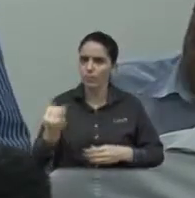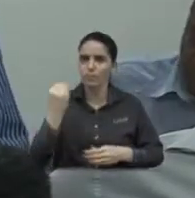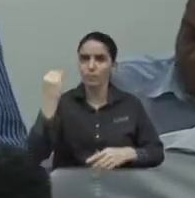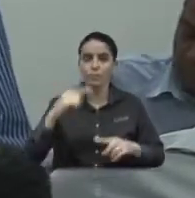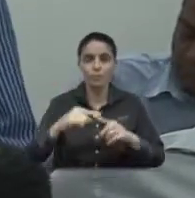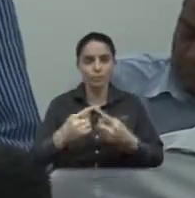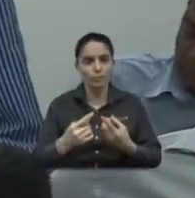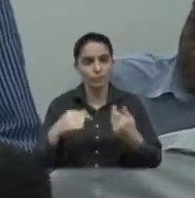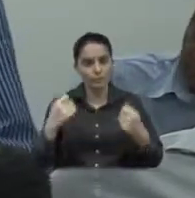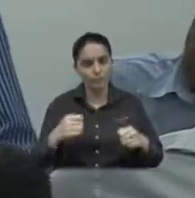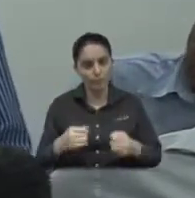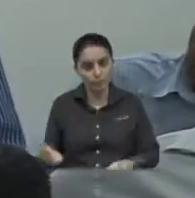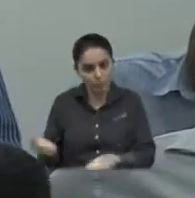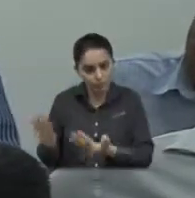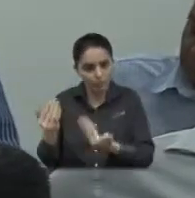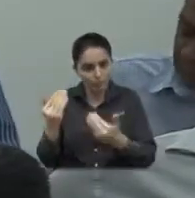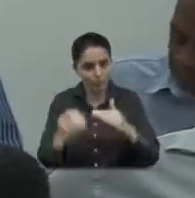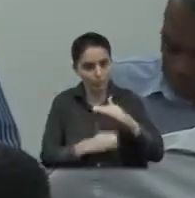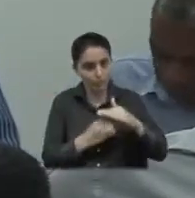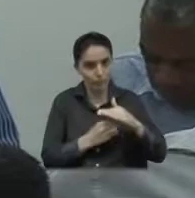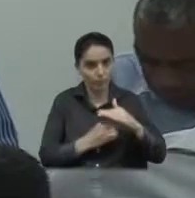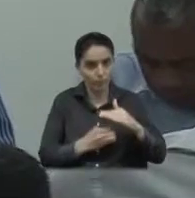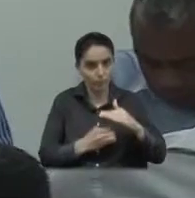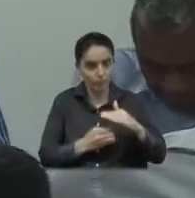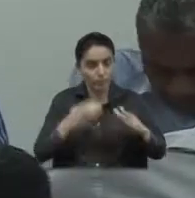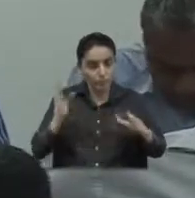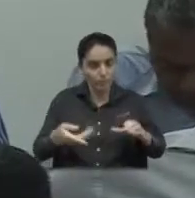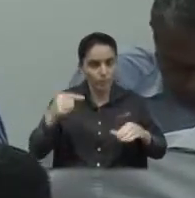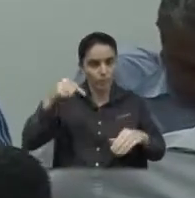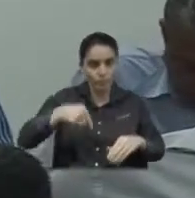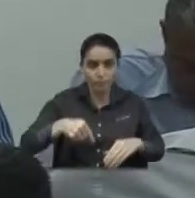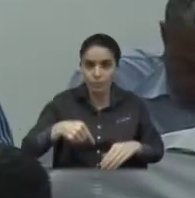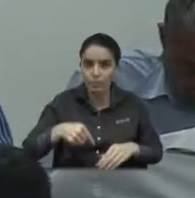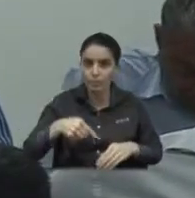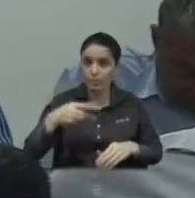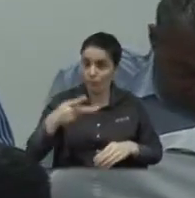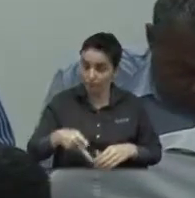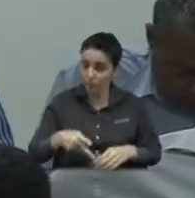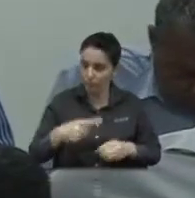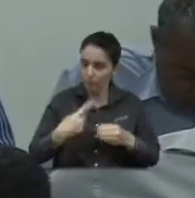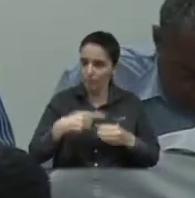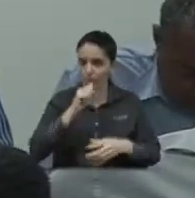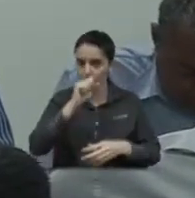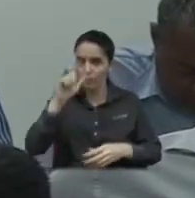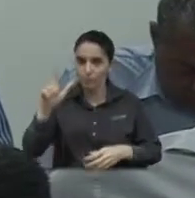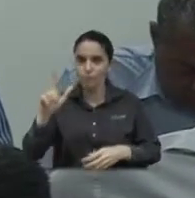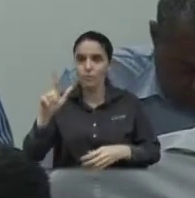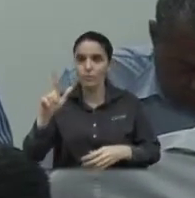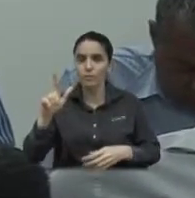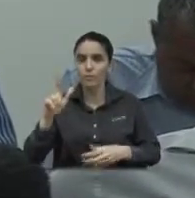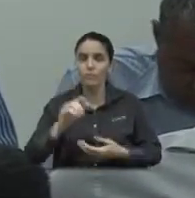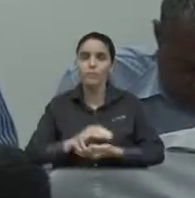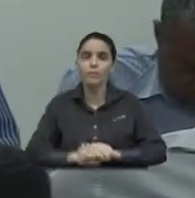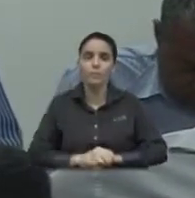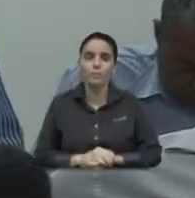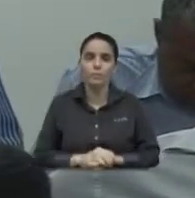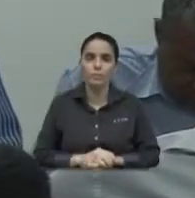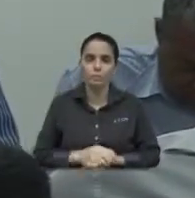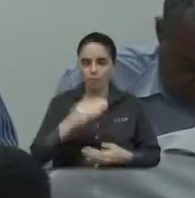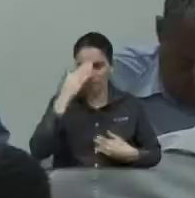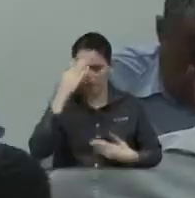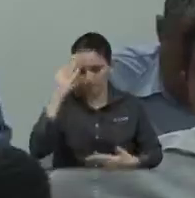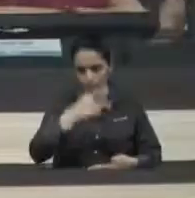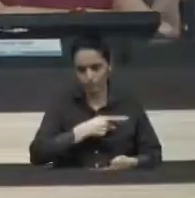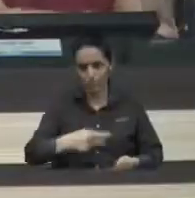vereador Érica, mesmo nessa crise, nessa dificuldade, vamos lá, firme, firme. Obrigado, senhor